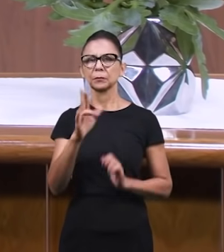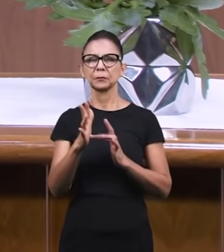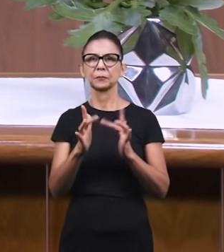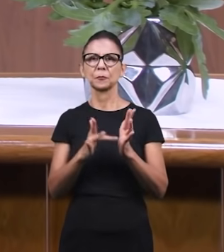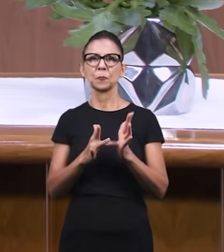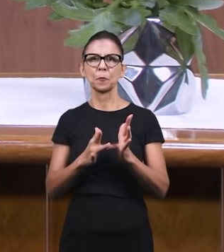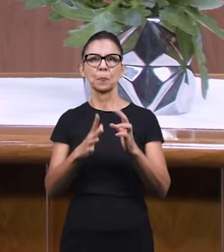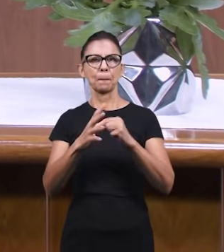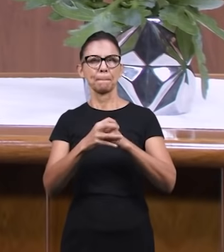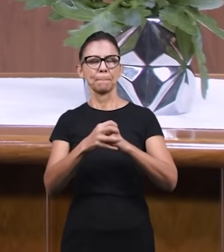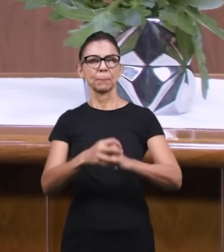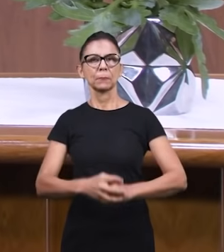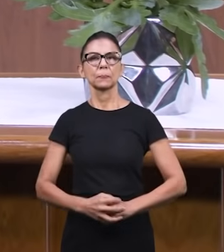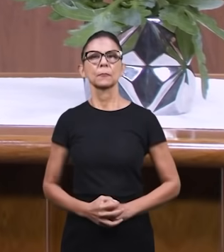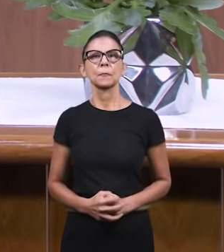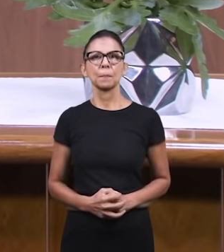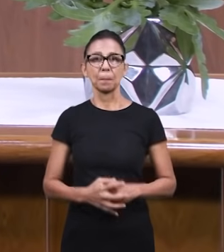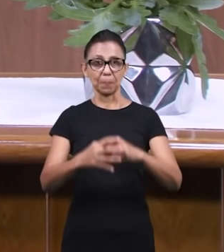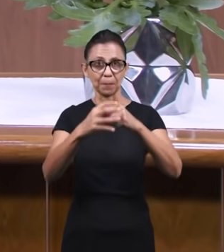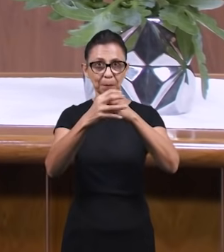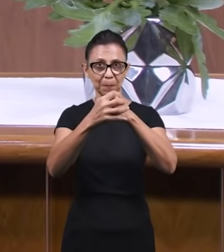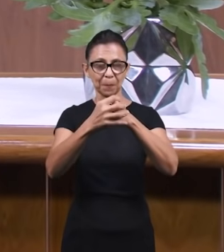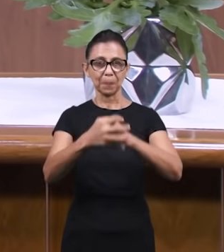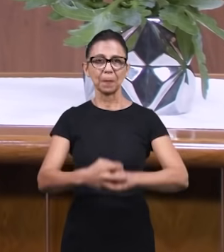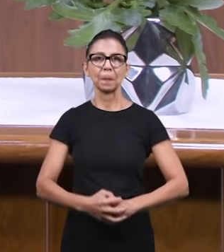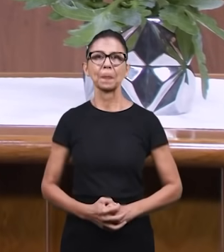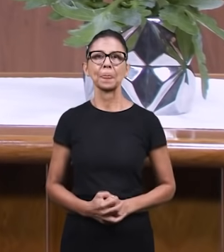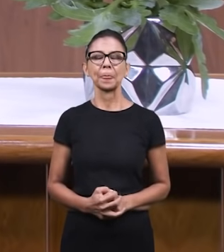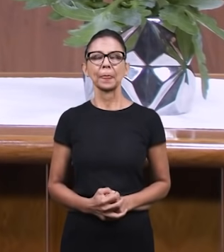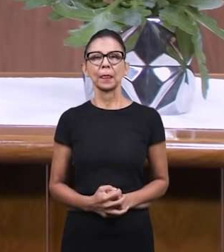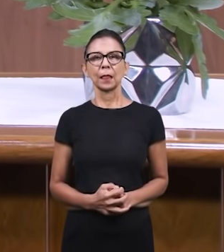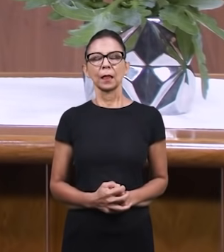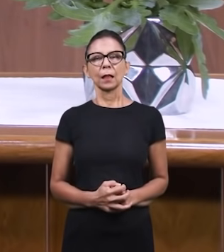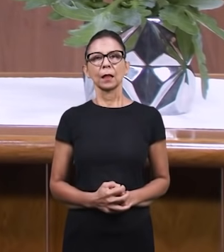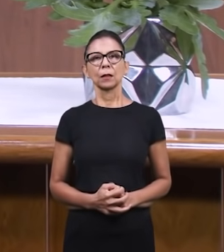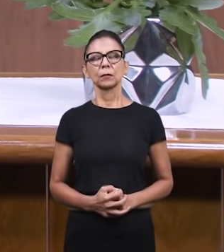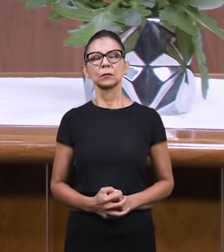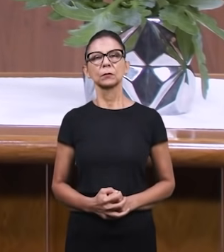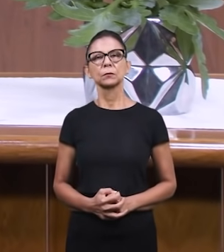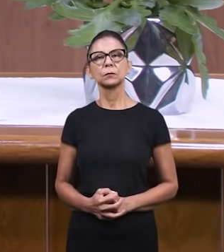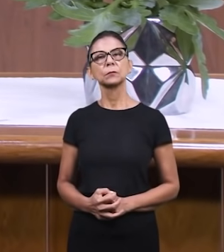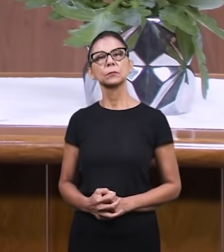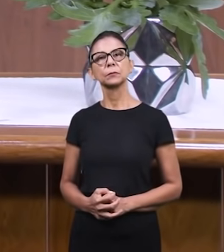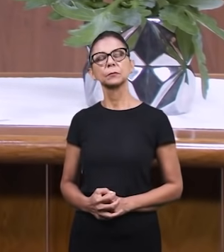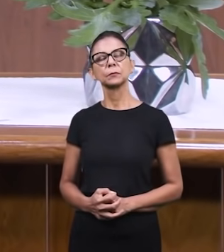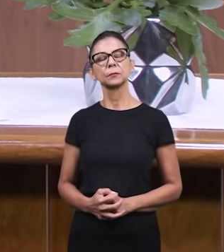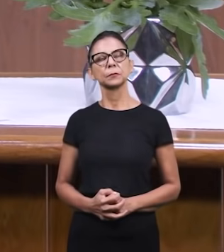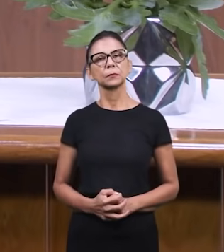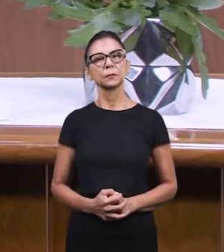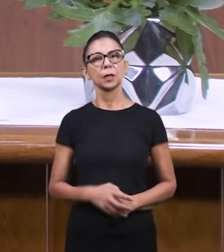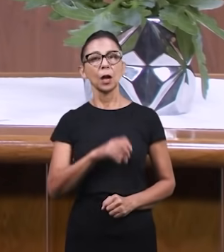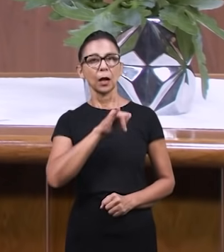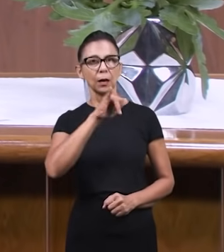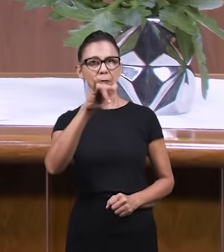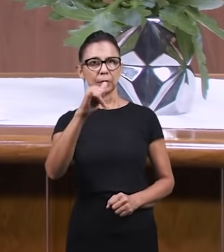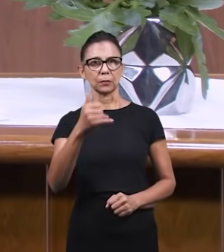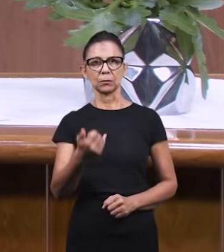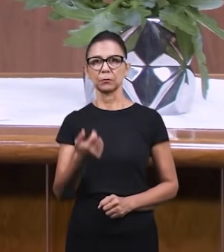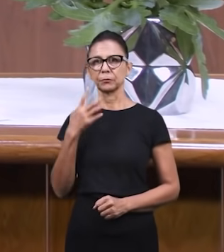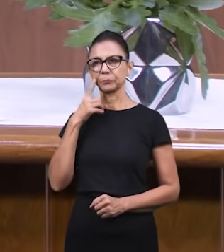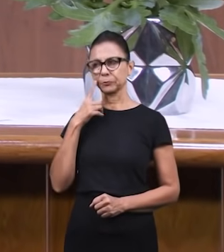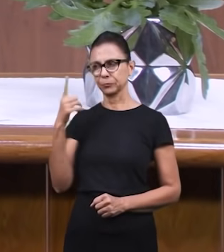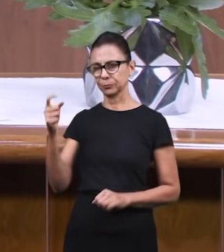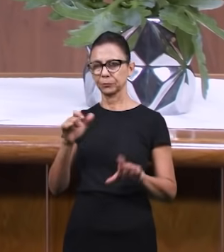Amém. Amém? Nós vamos agora informar que na tela nós temos um QR